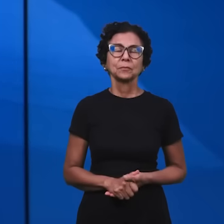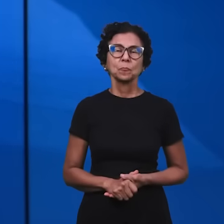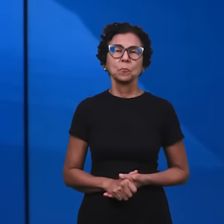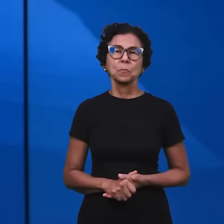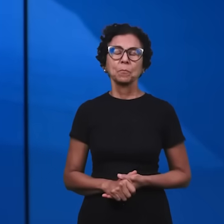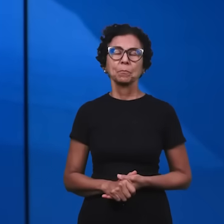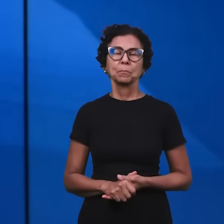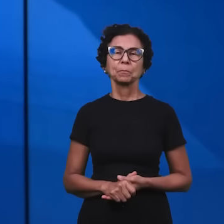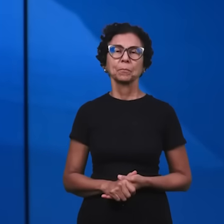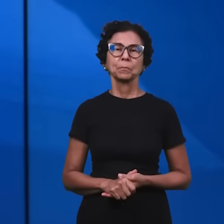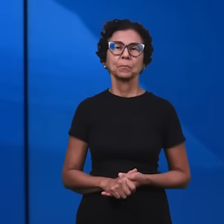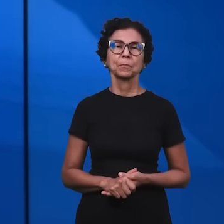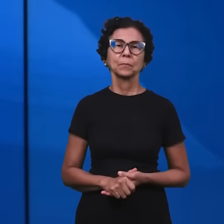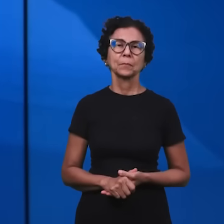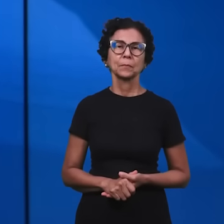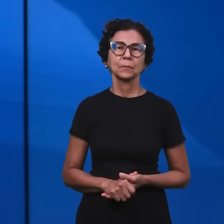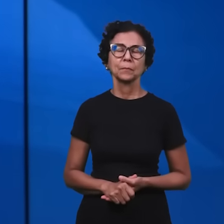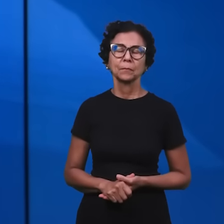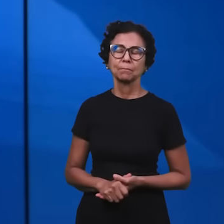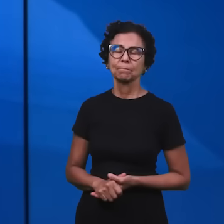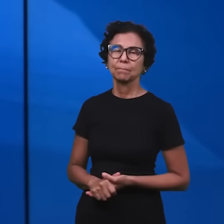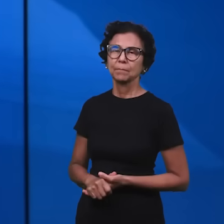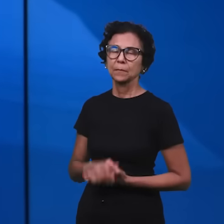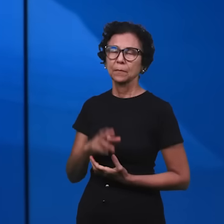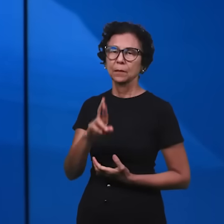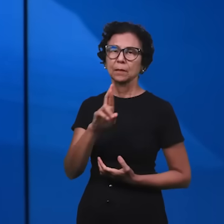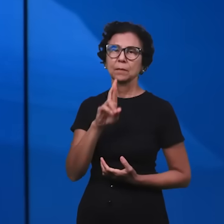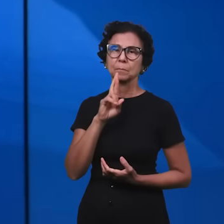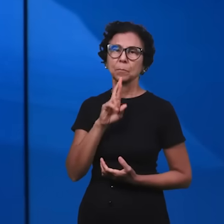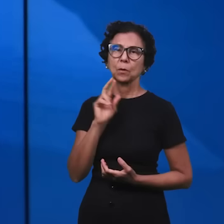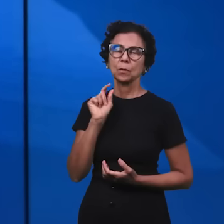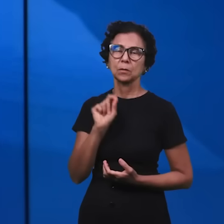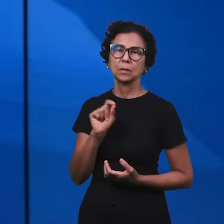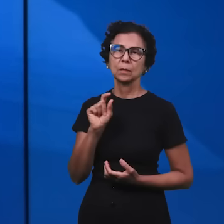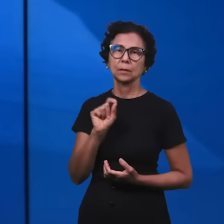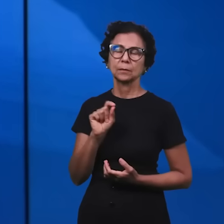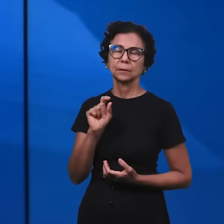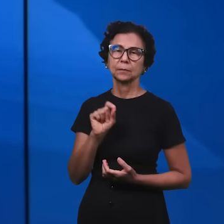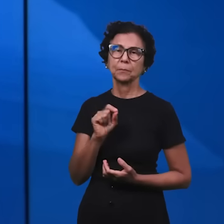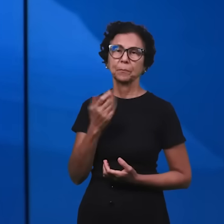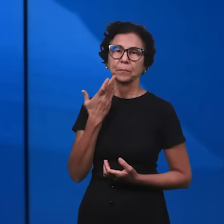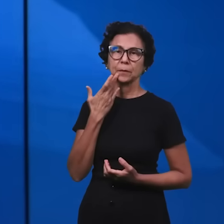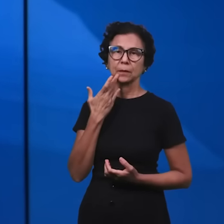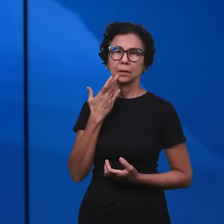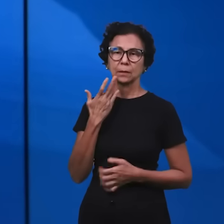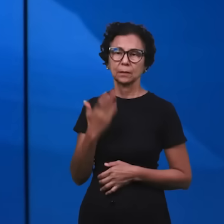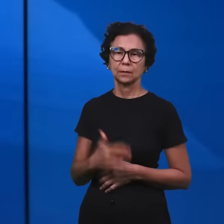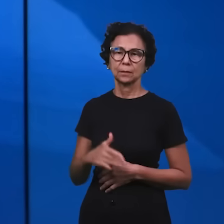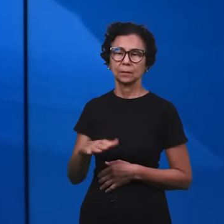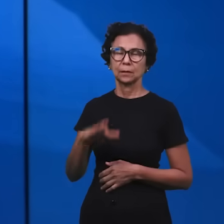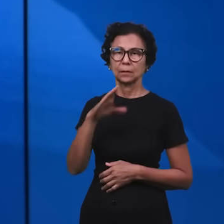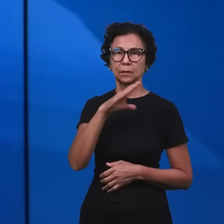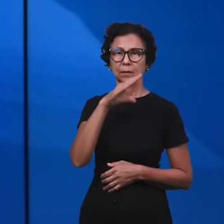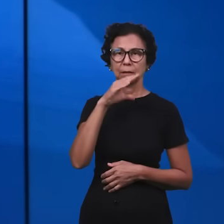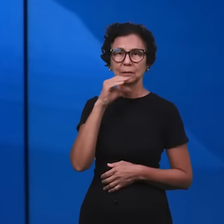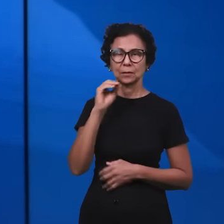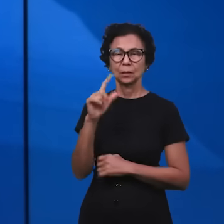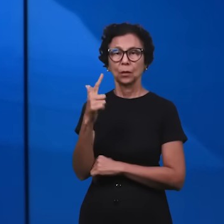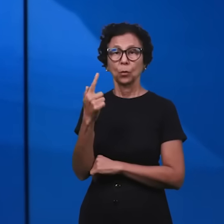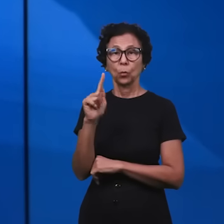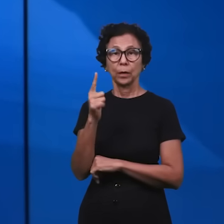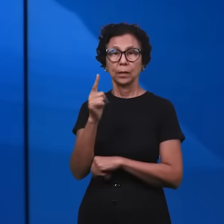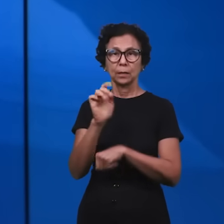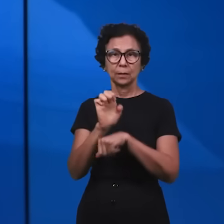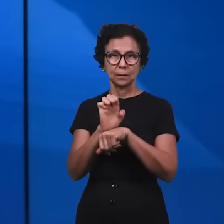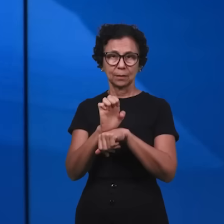Nós vamos ter aqui a primeira resposta, vai vir de lá, da classe de Crianças Intermediárias e Adolescentes de